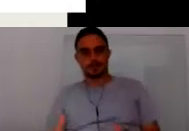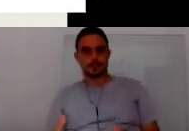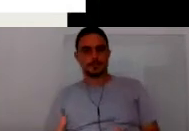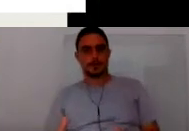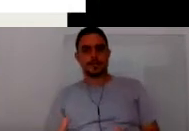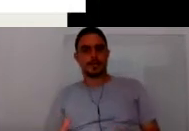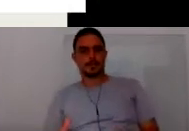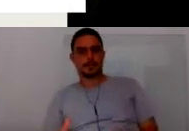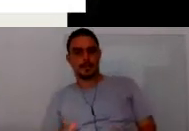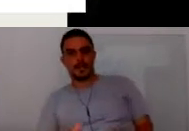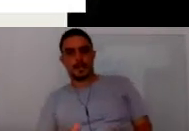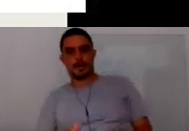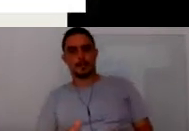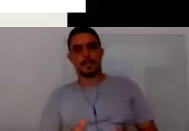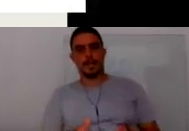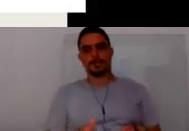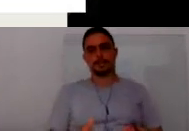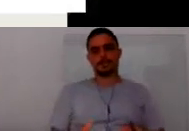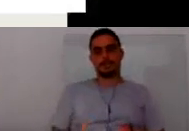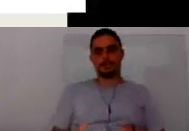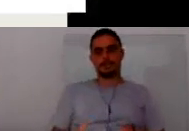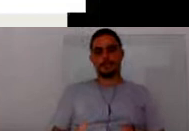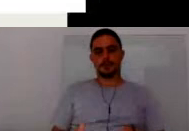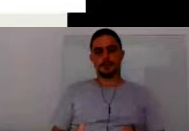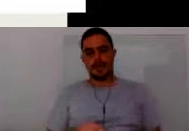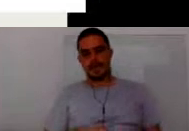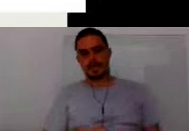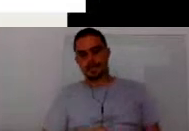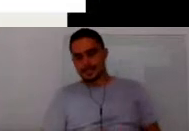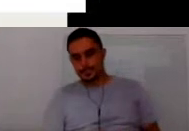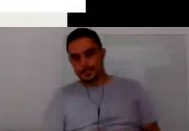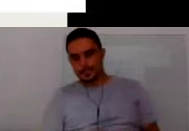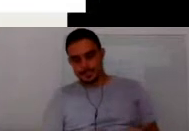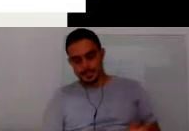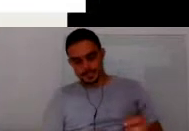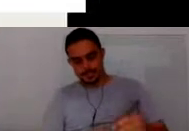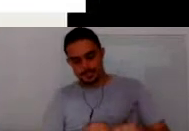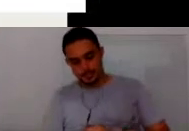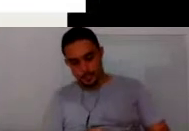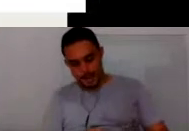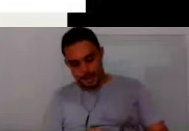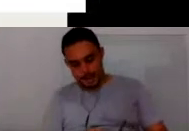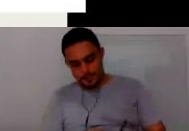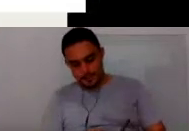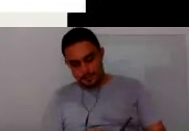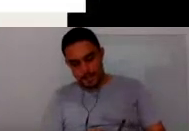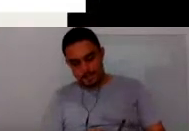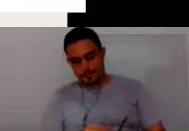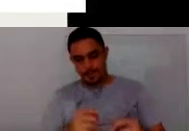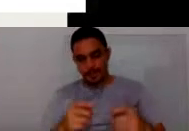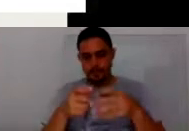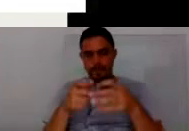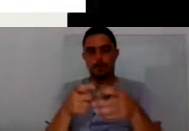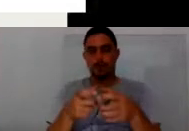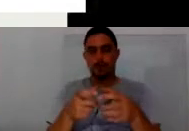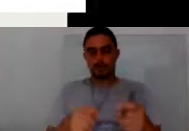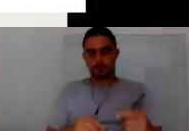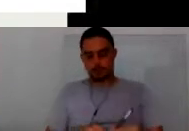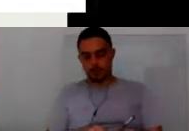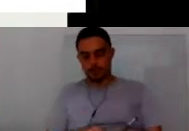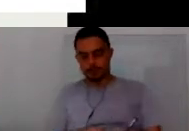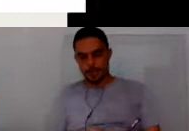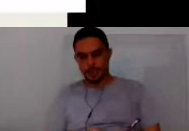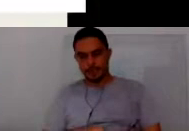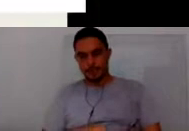ele pegou uma amostra de solo, ele quer saber a umidade desse solo, certo? Ele está dizendo para vocês que o anel volumétrico, que é onde